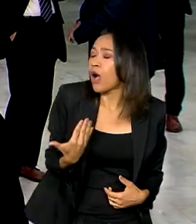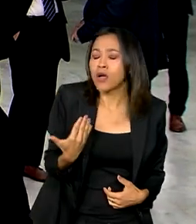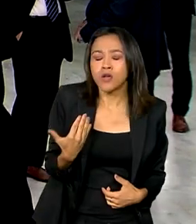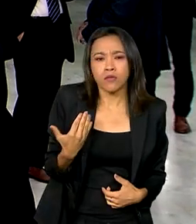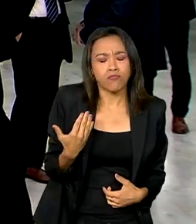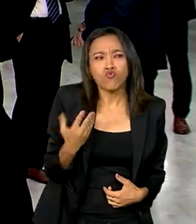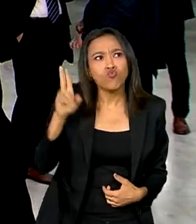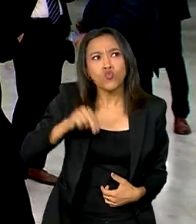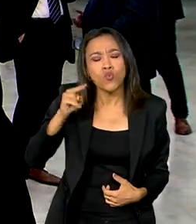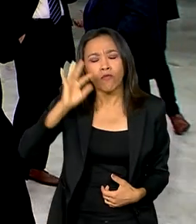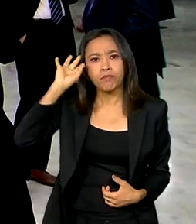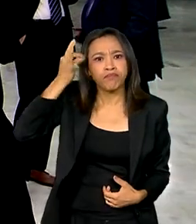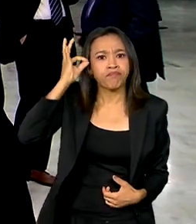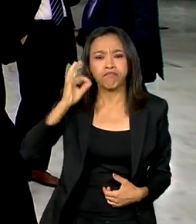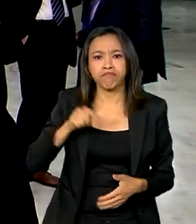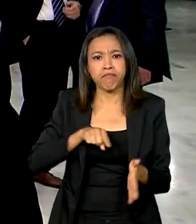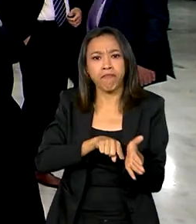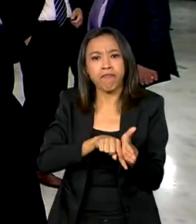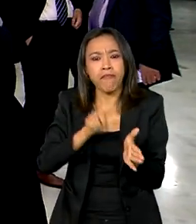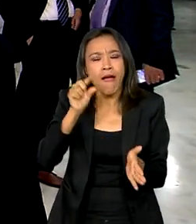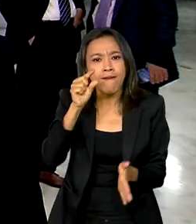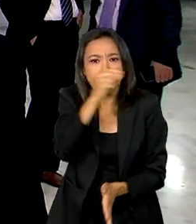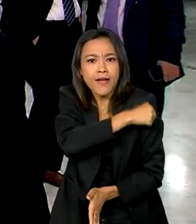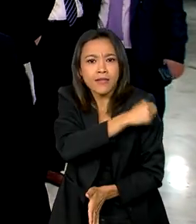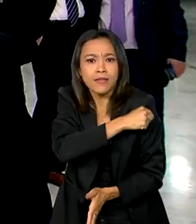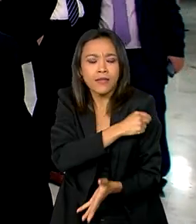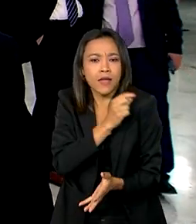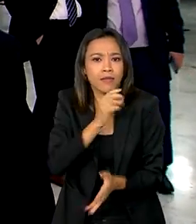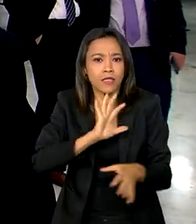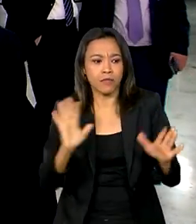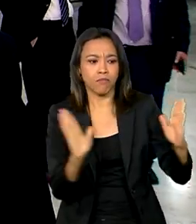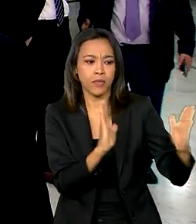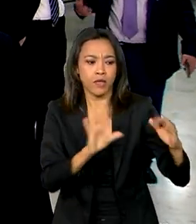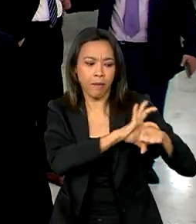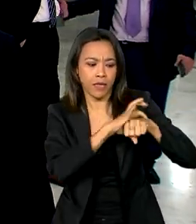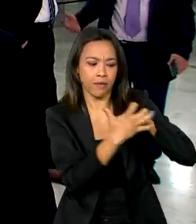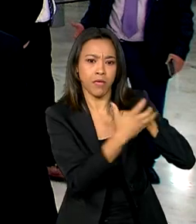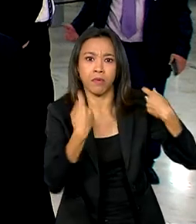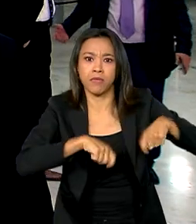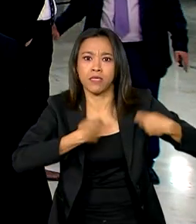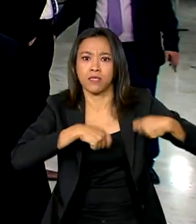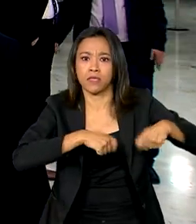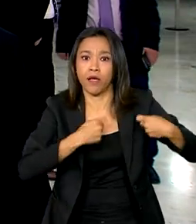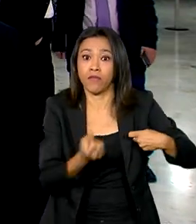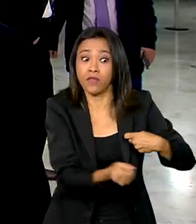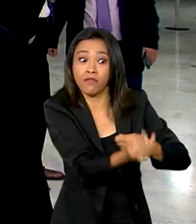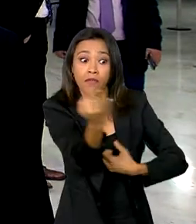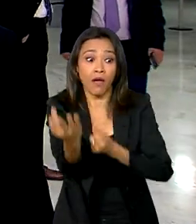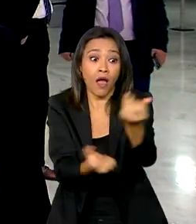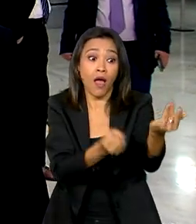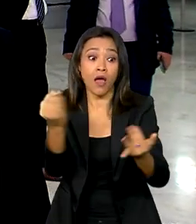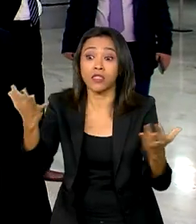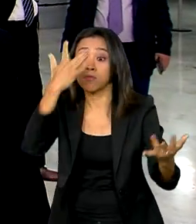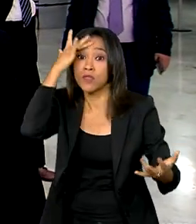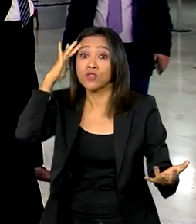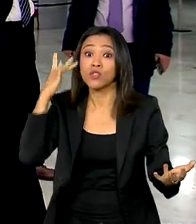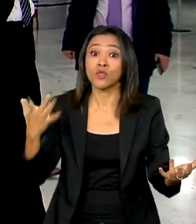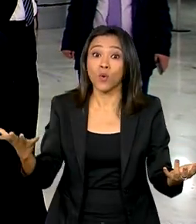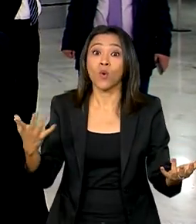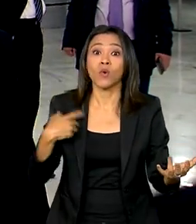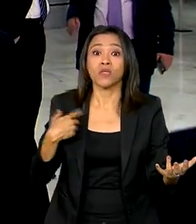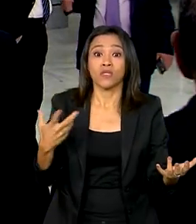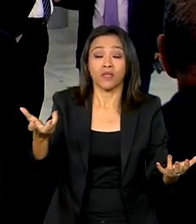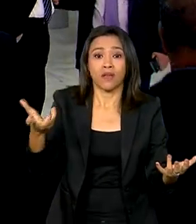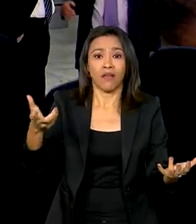rápido quanto as vacinas durante a pandemia, num período de tanta necessidade e, ao mesmo tempo, tantas pessoas voluntariamente deixando de se